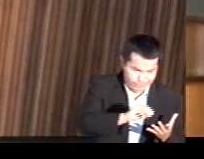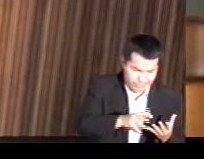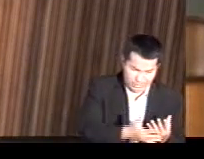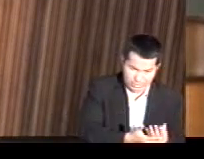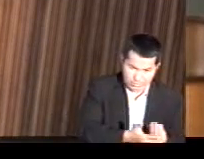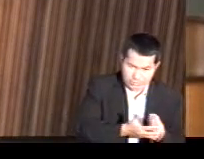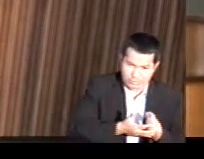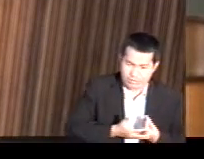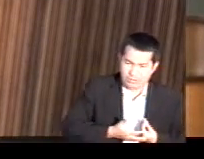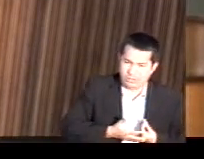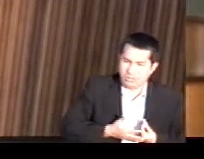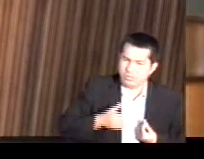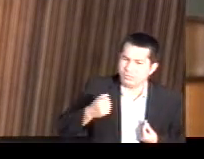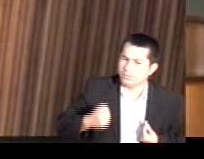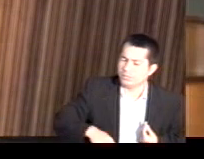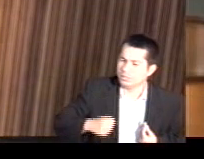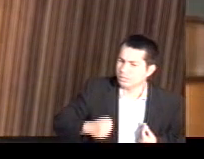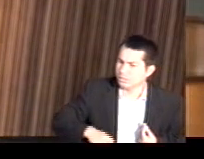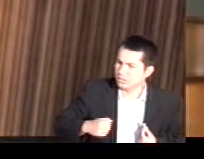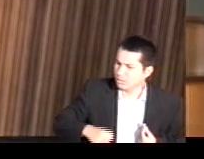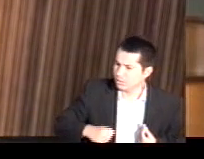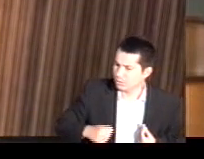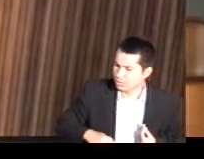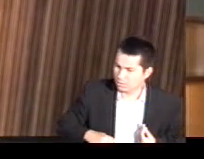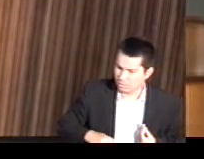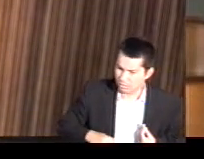E que não está tudo bem.